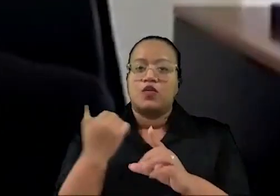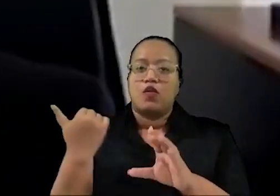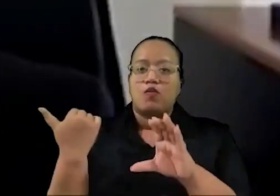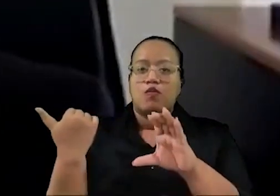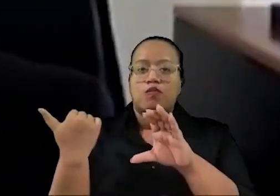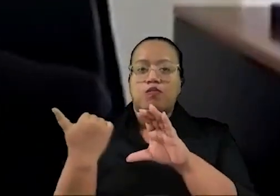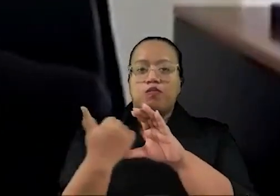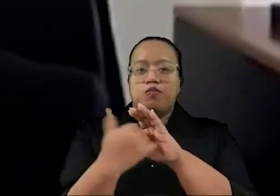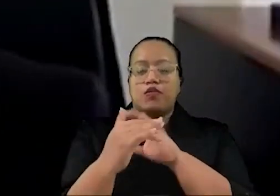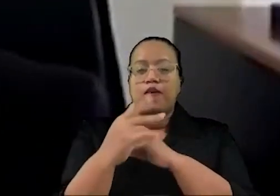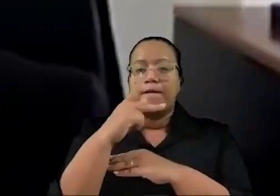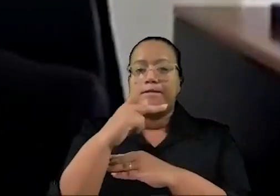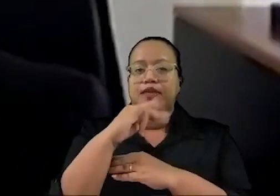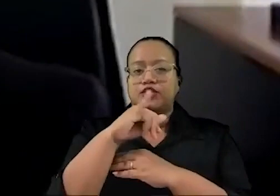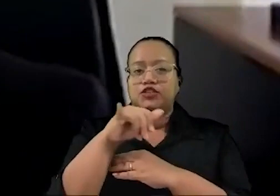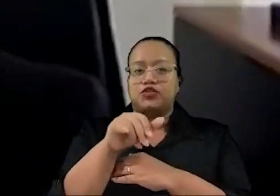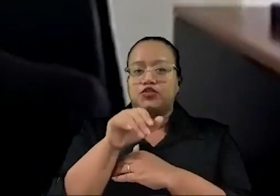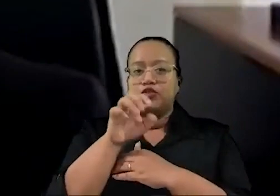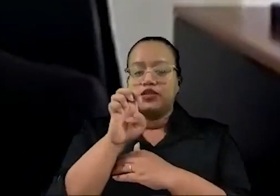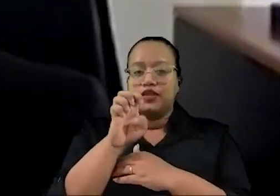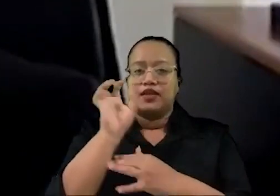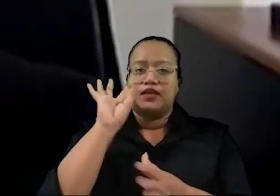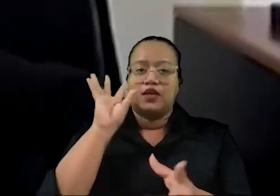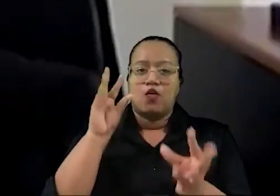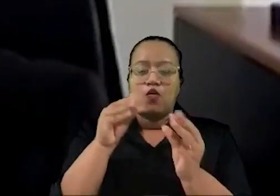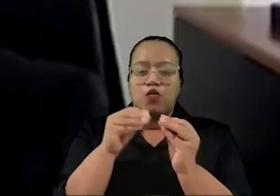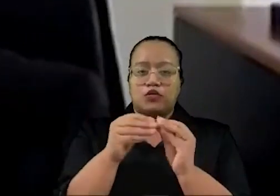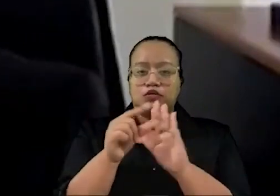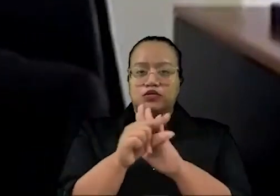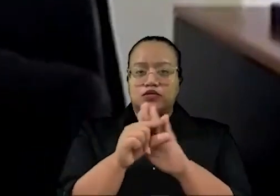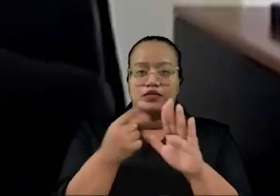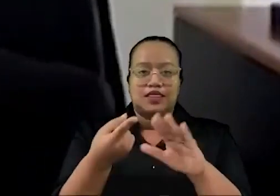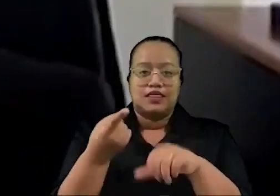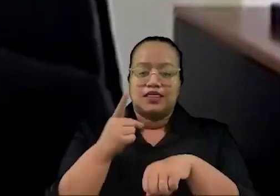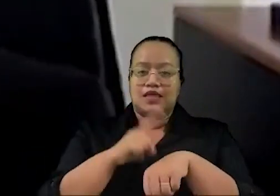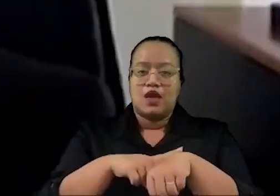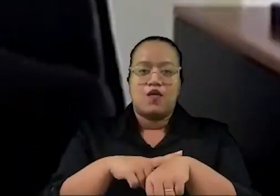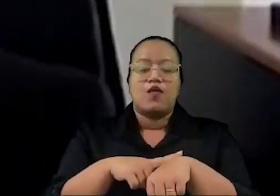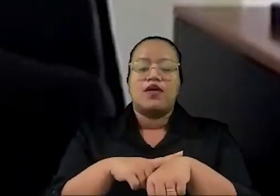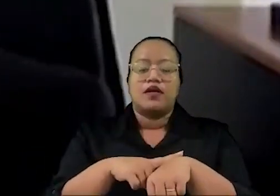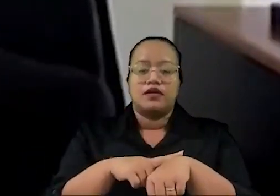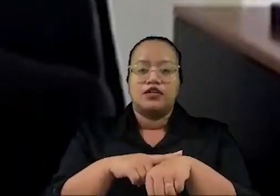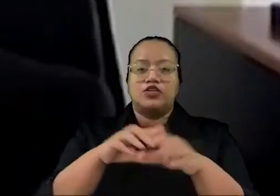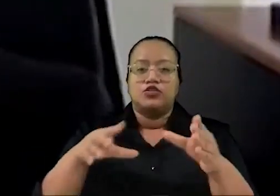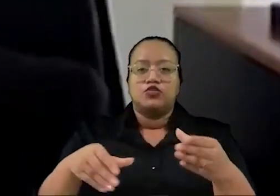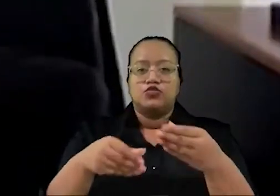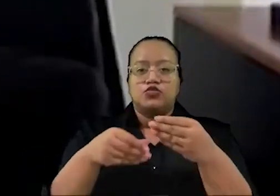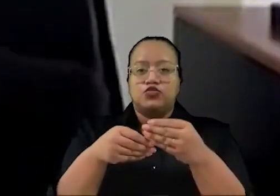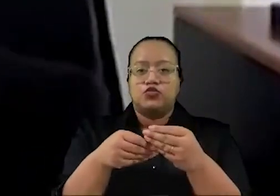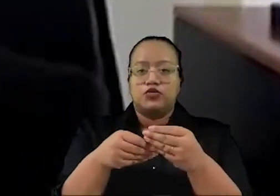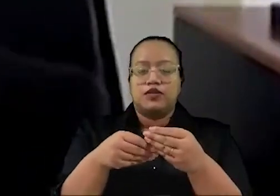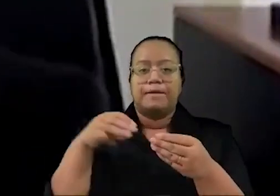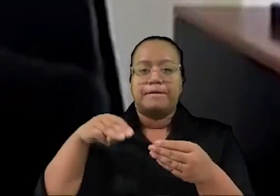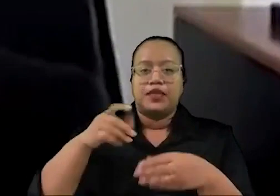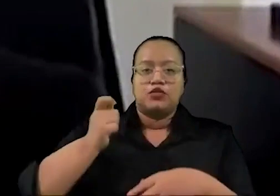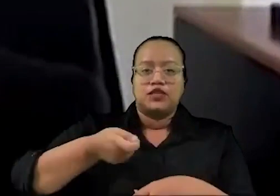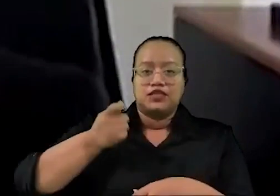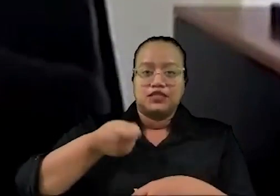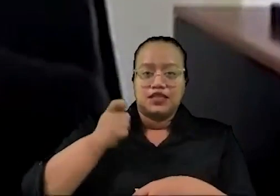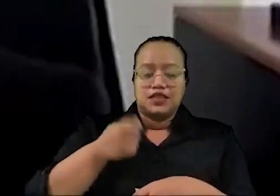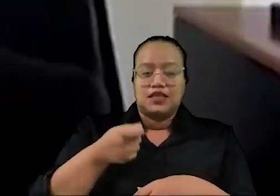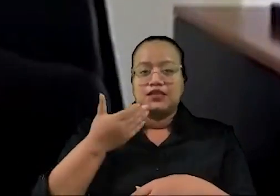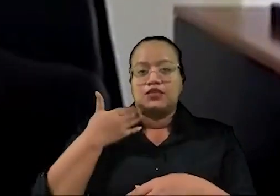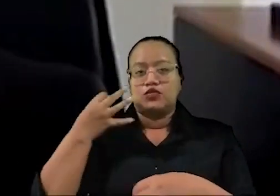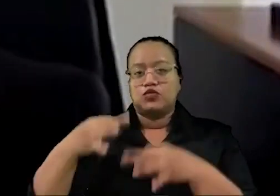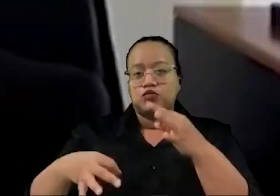faz a conclusão do processo automaticamente, que junta uma minuta de sentença. O juiz, ao revisar aquela minuta de sentença